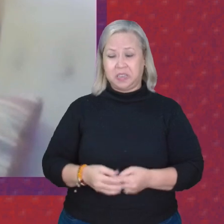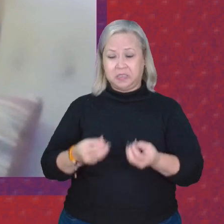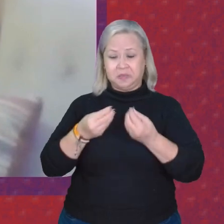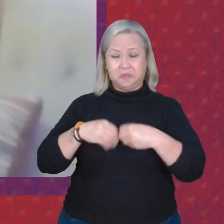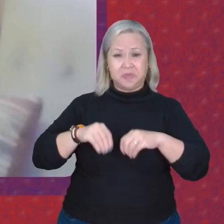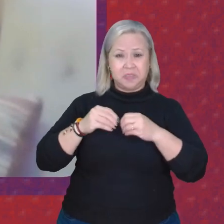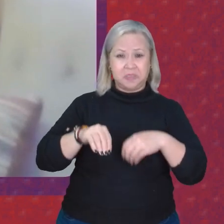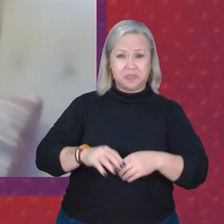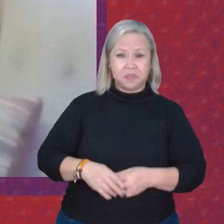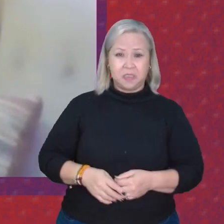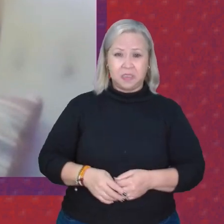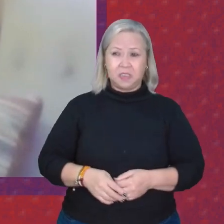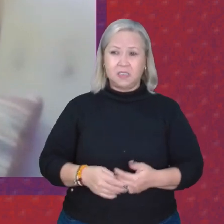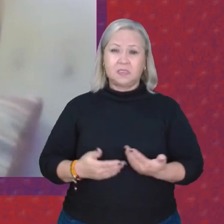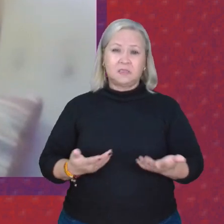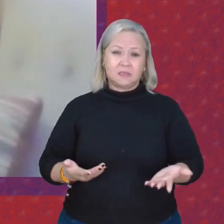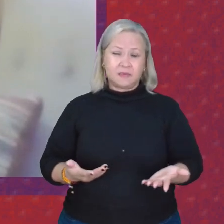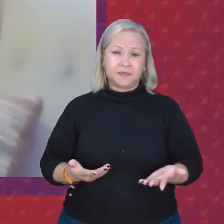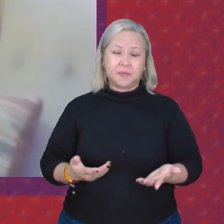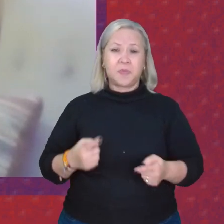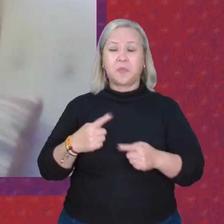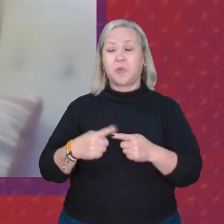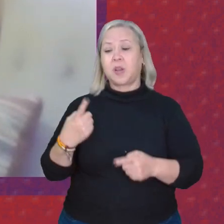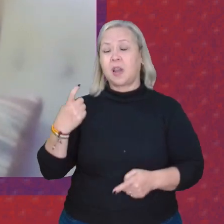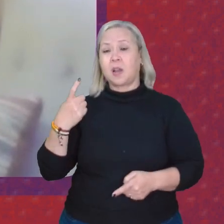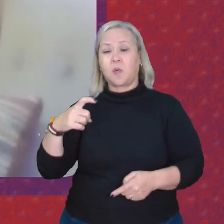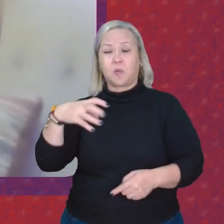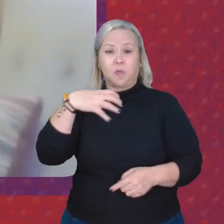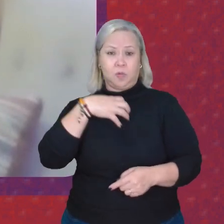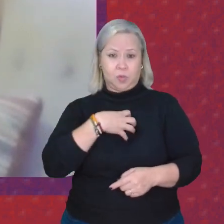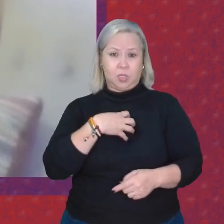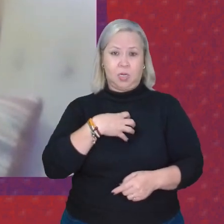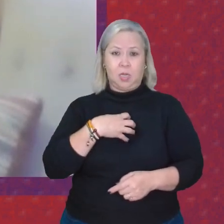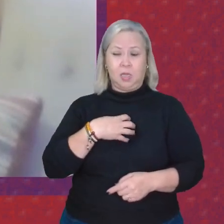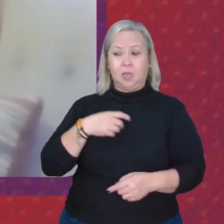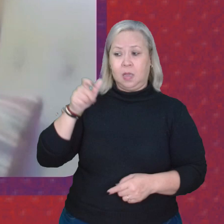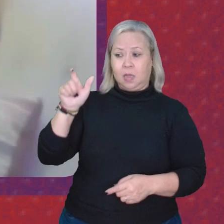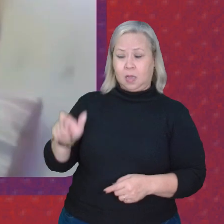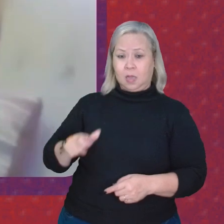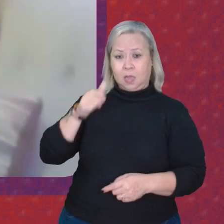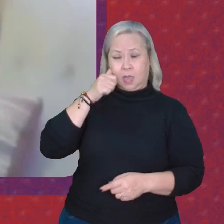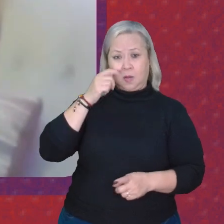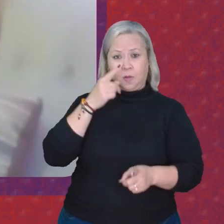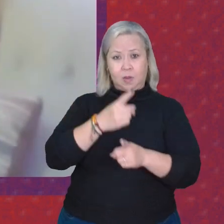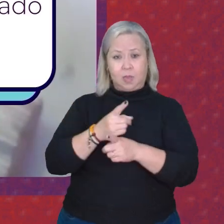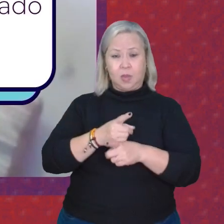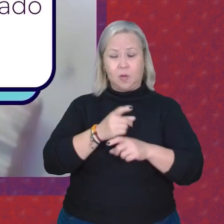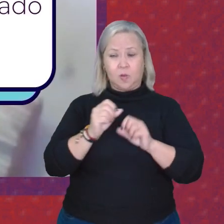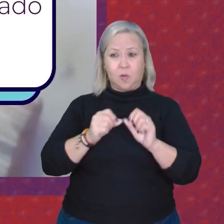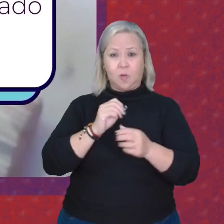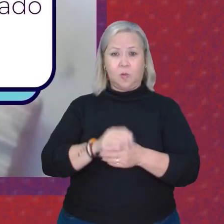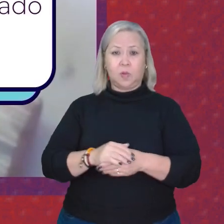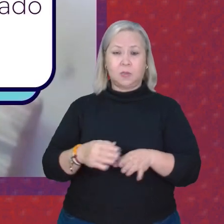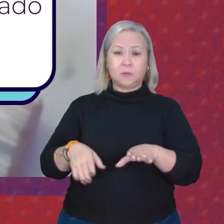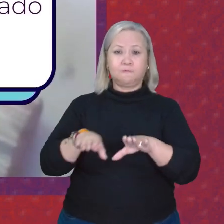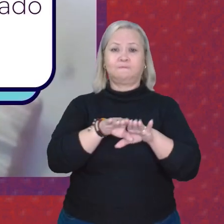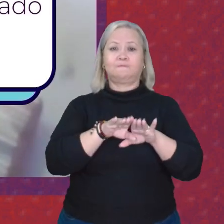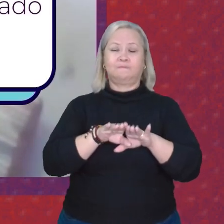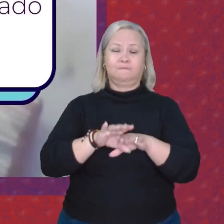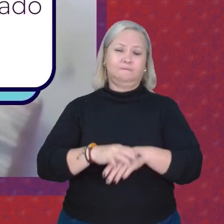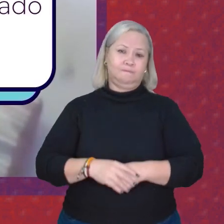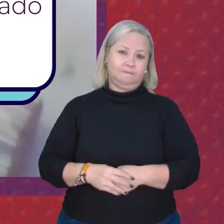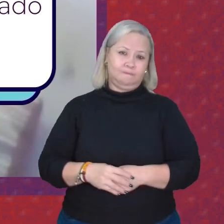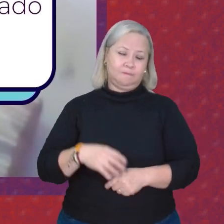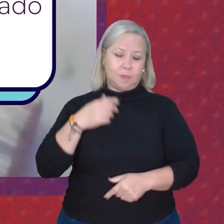tempo parcial, porque é a única maneira que elas encontram de compatibilizar